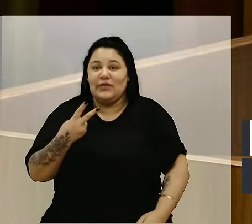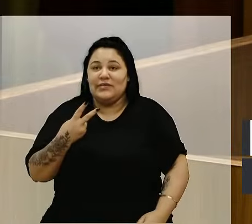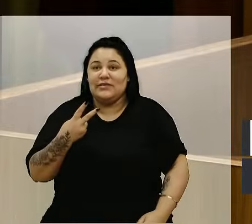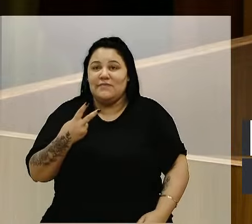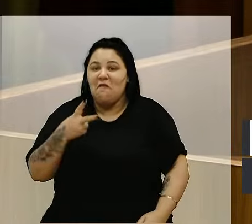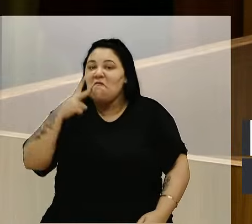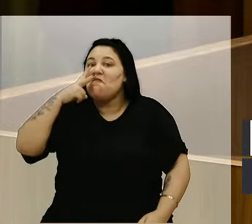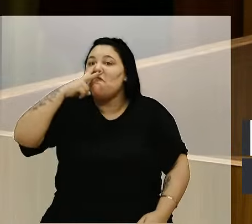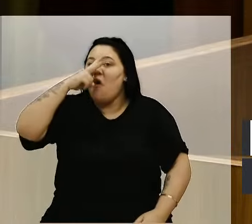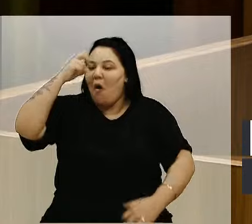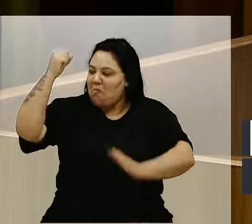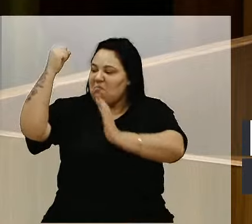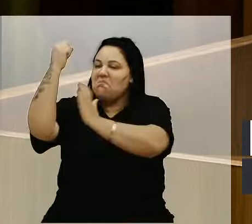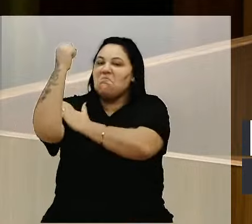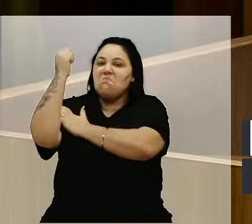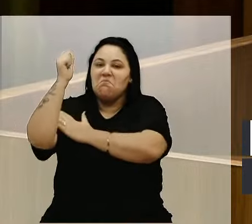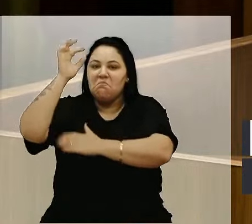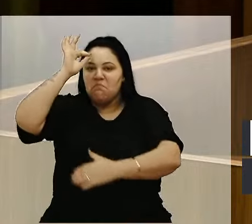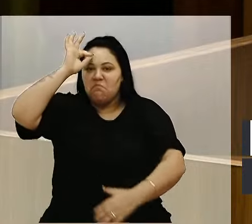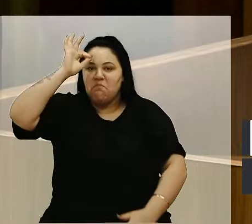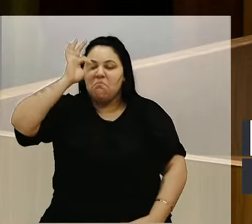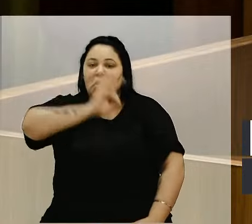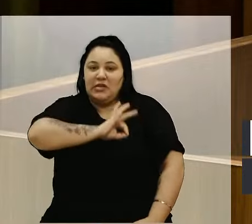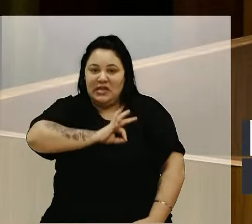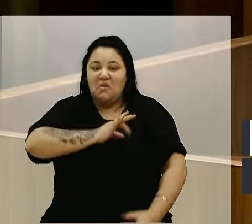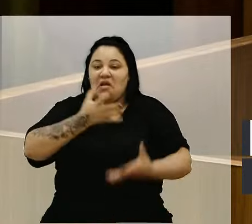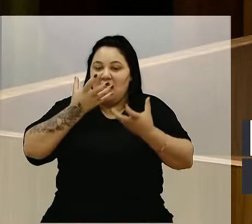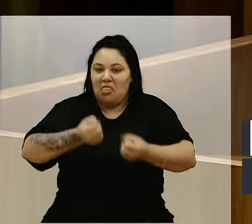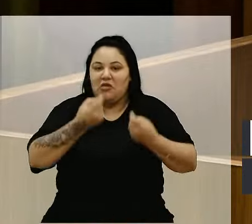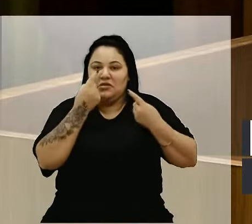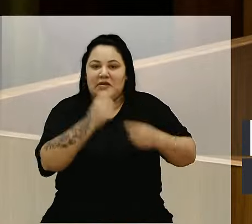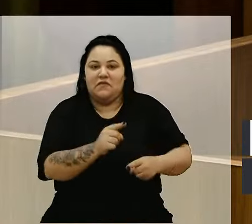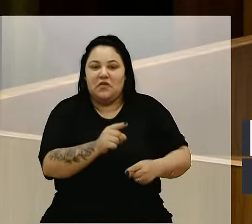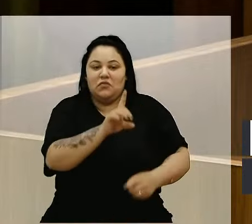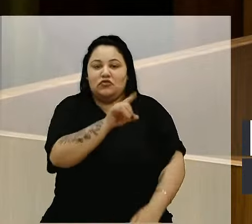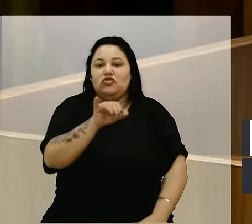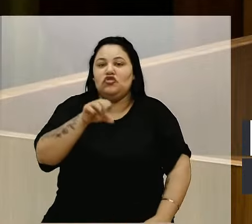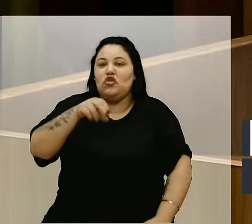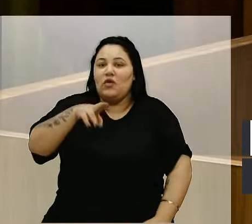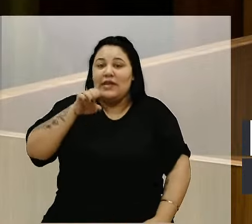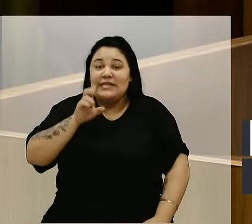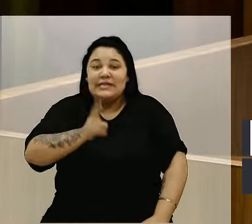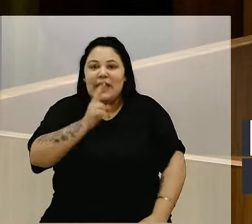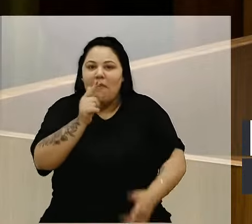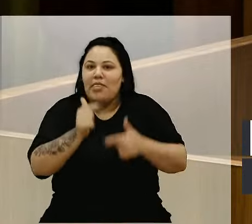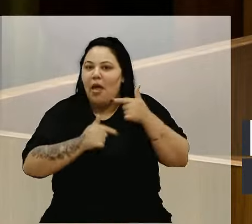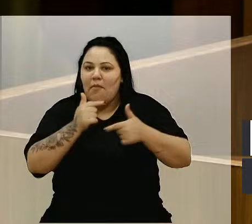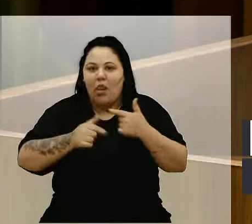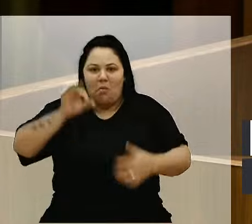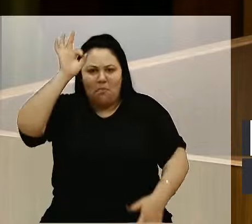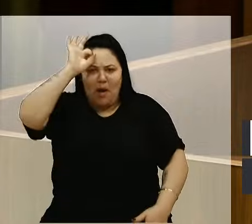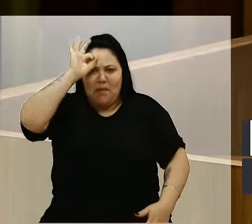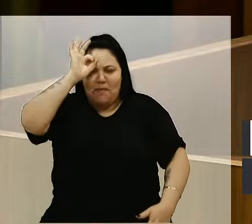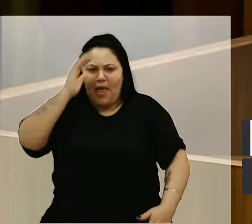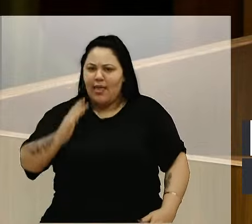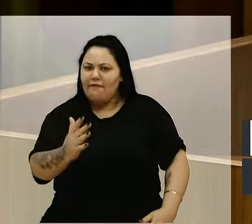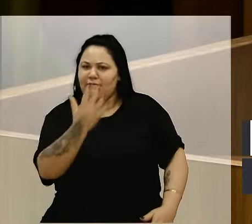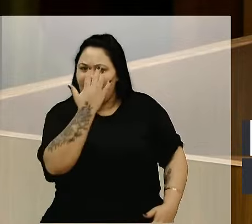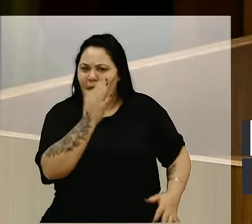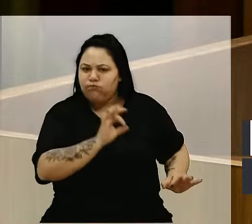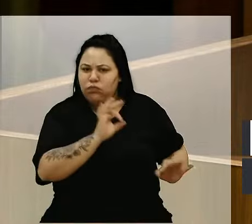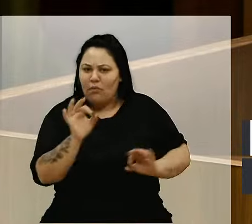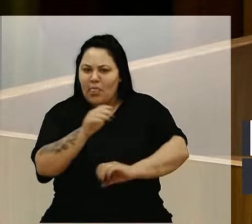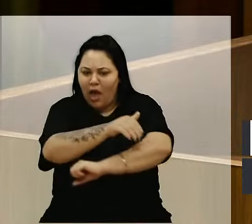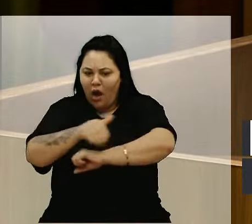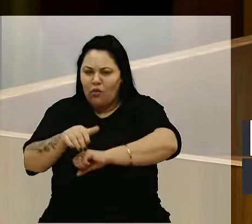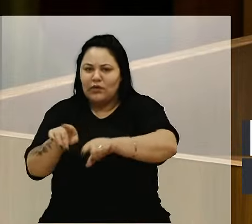que aceitaram este desafio. Dione sempre trabalhou no policiamento extensivo, na linha de frente, na rua,